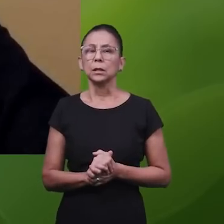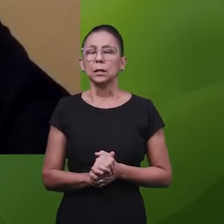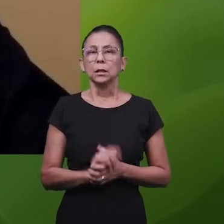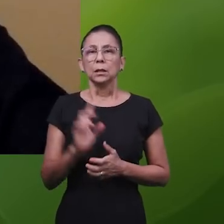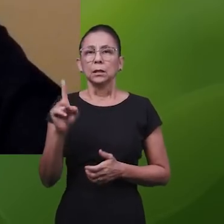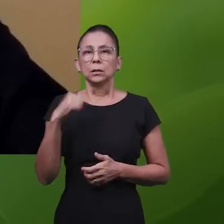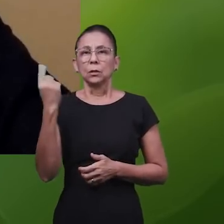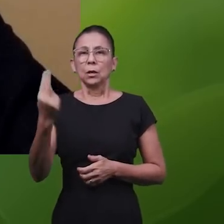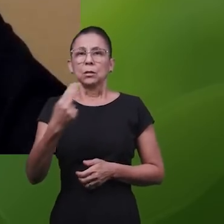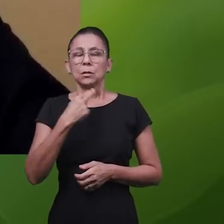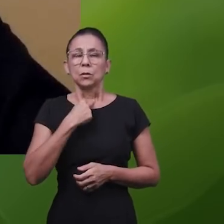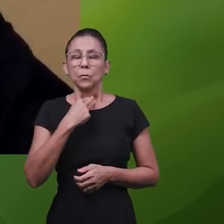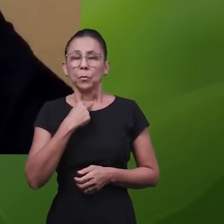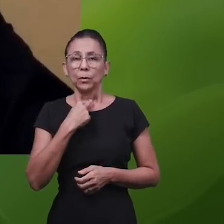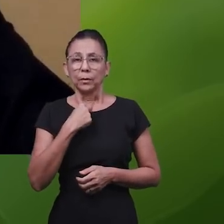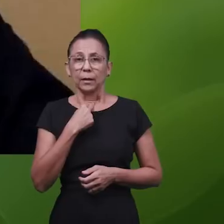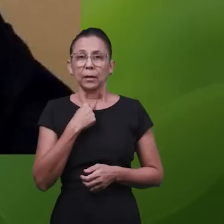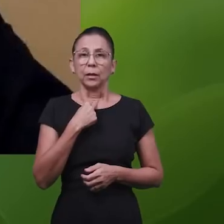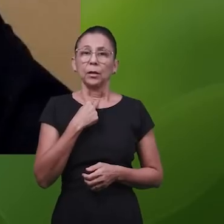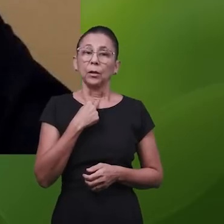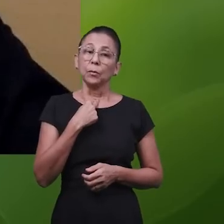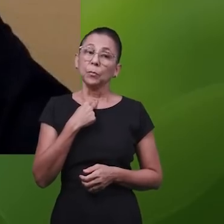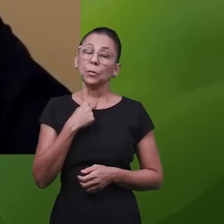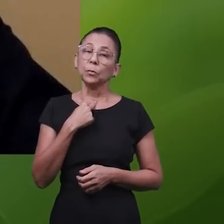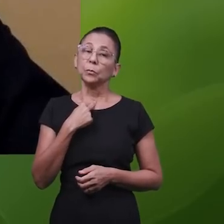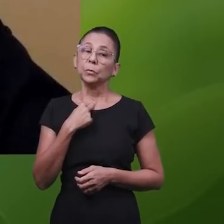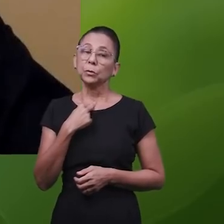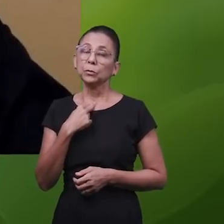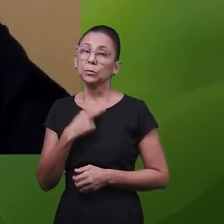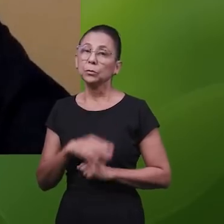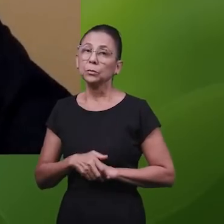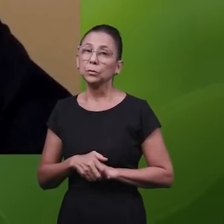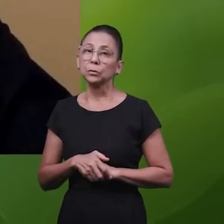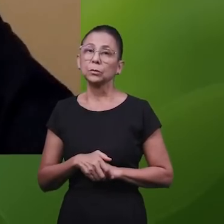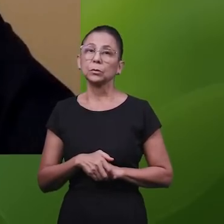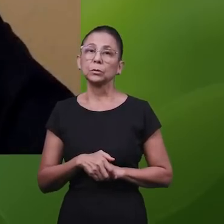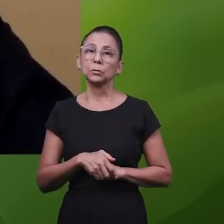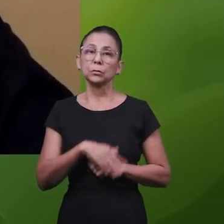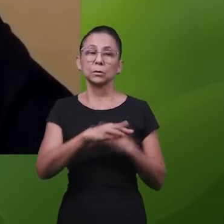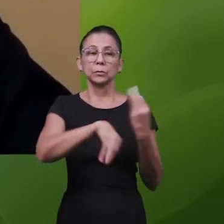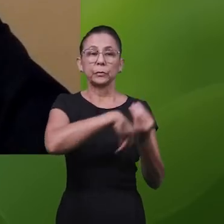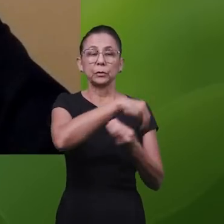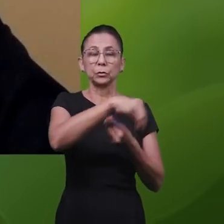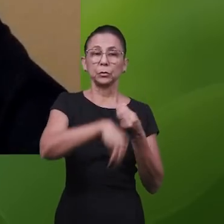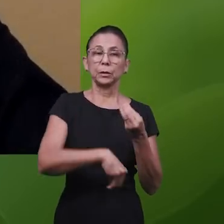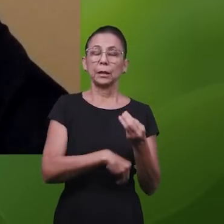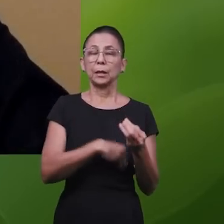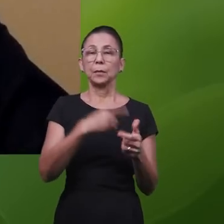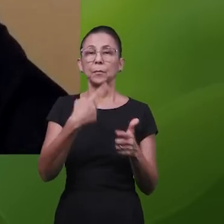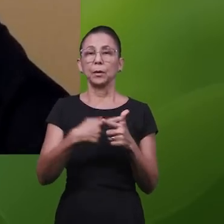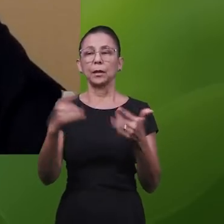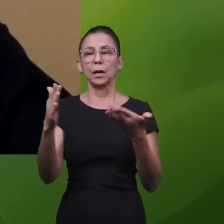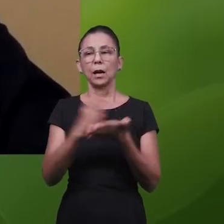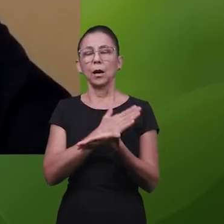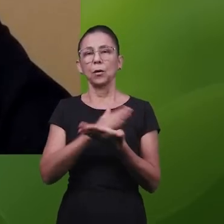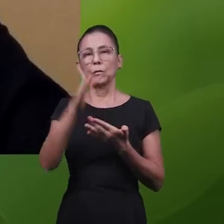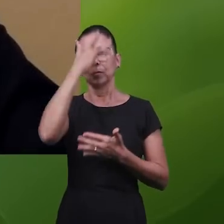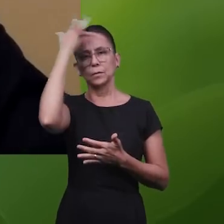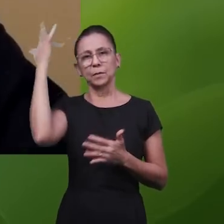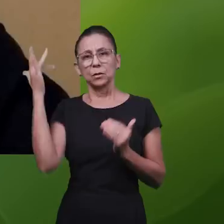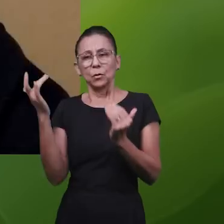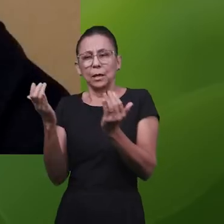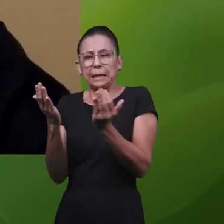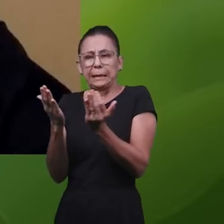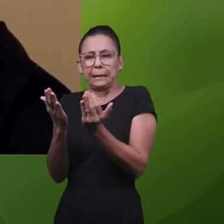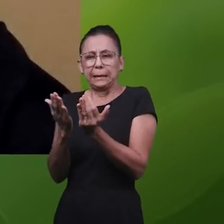entre nós, é o cuidado que temos que ter como crentes para que aquilo que parece pequeno,